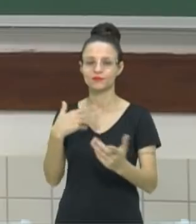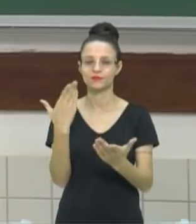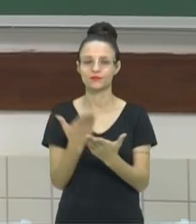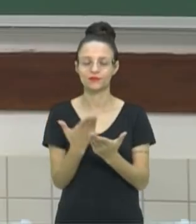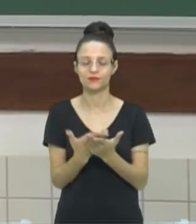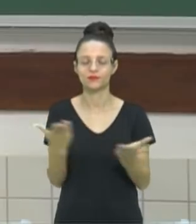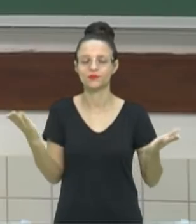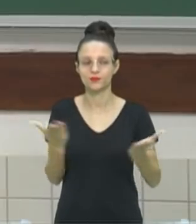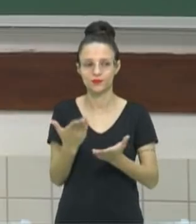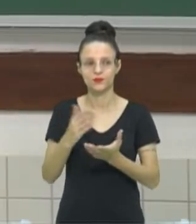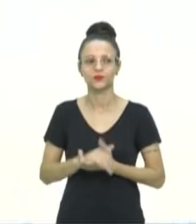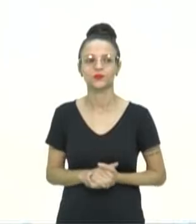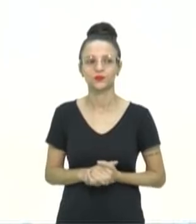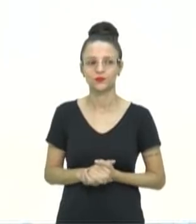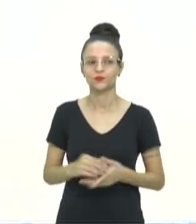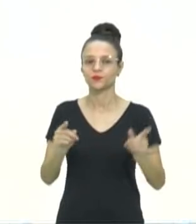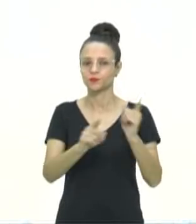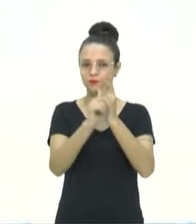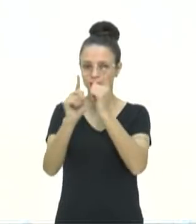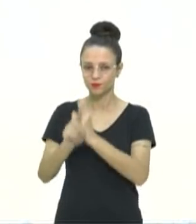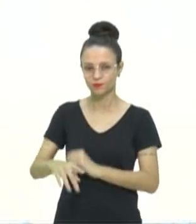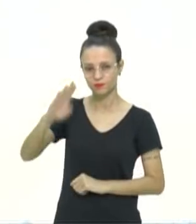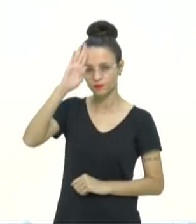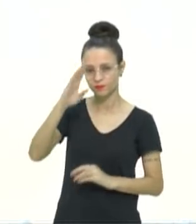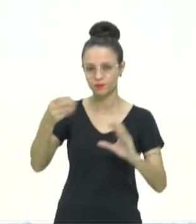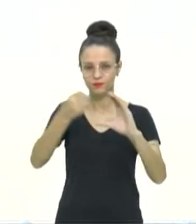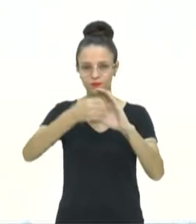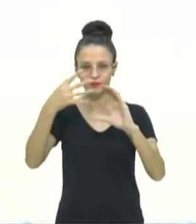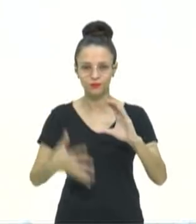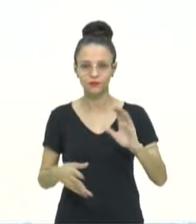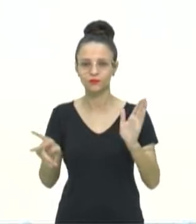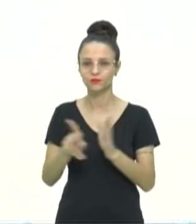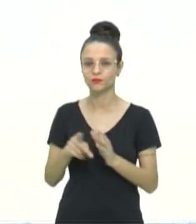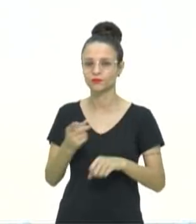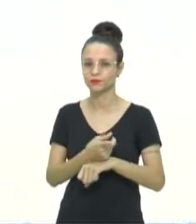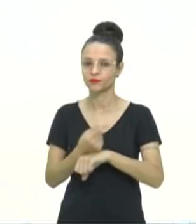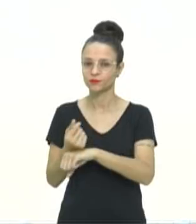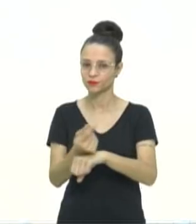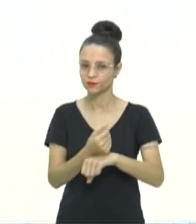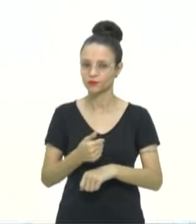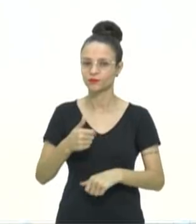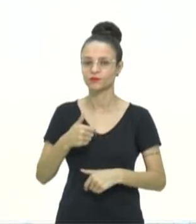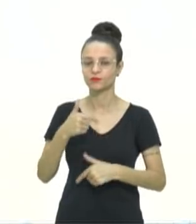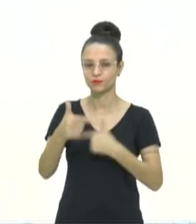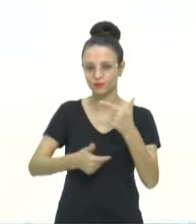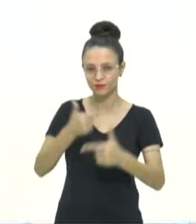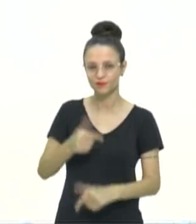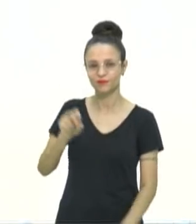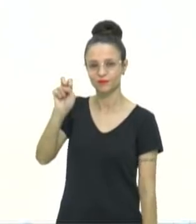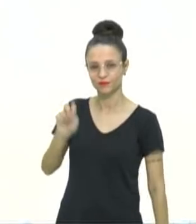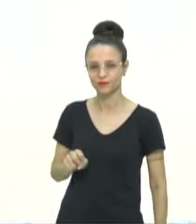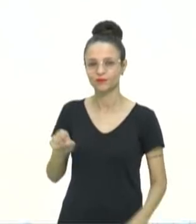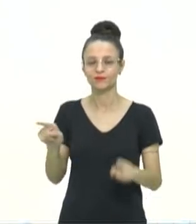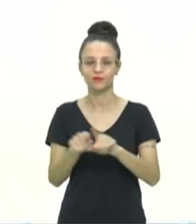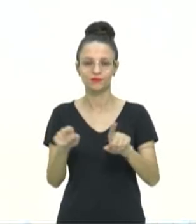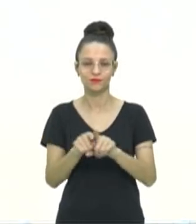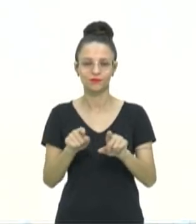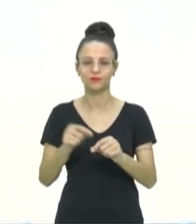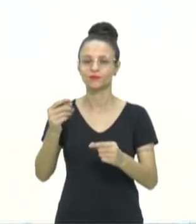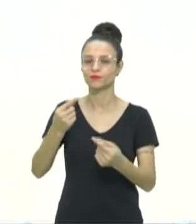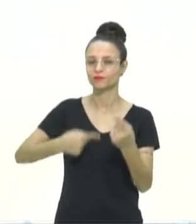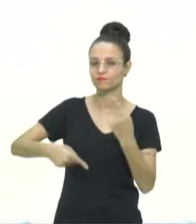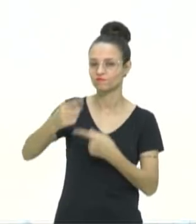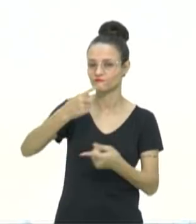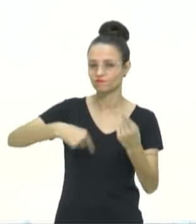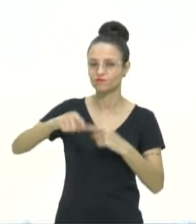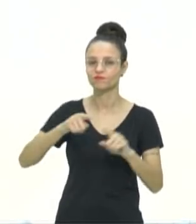nossa aula, né? Identificar as principais características das atividades econômicas do sul do país, bem como a sua